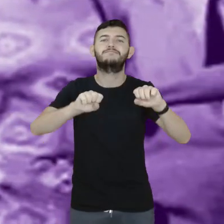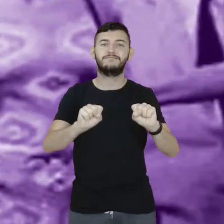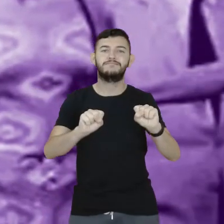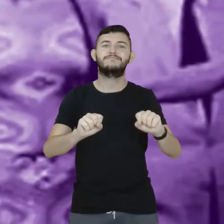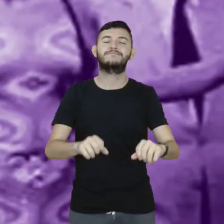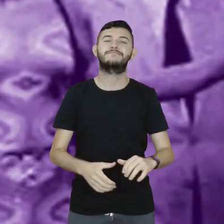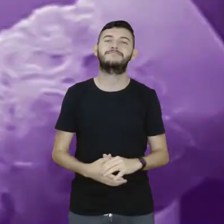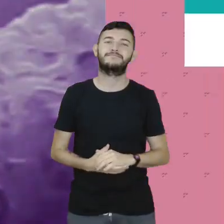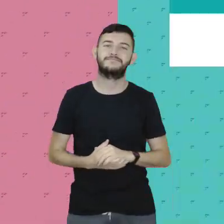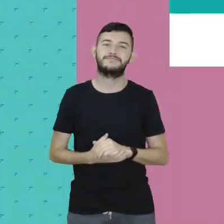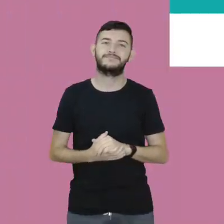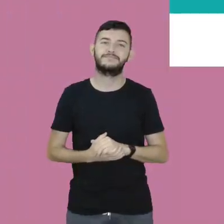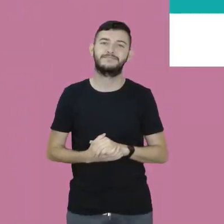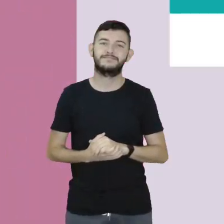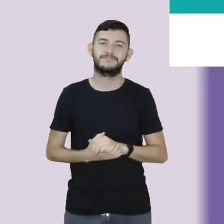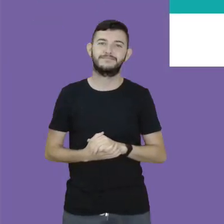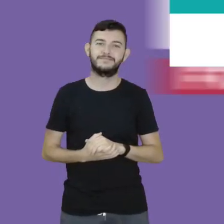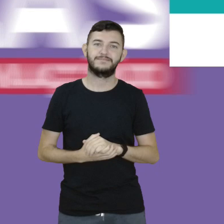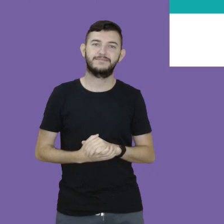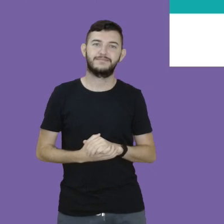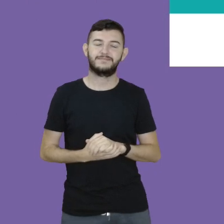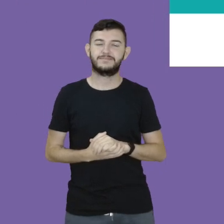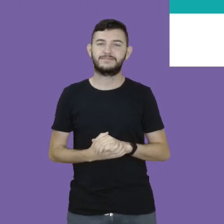de poder.